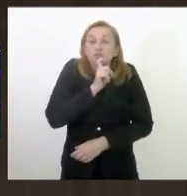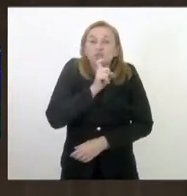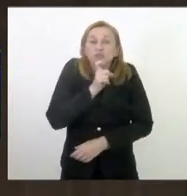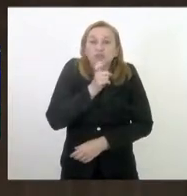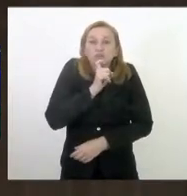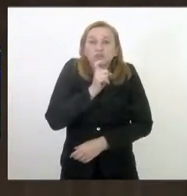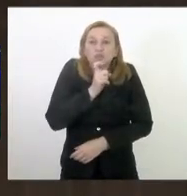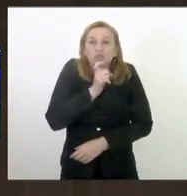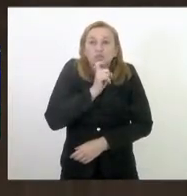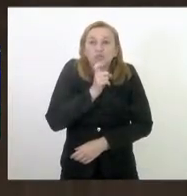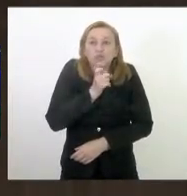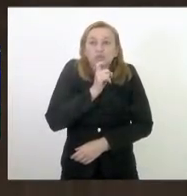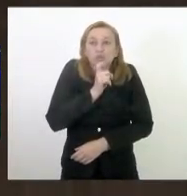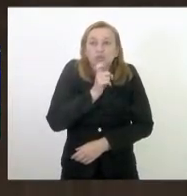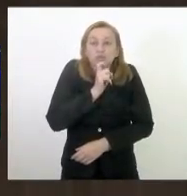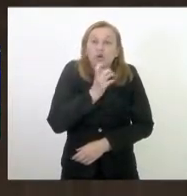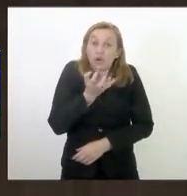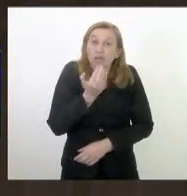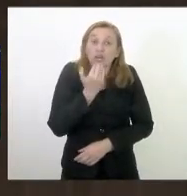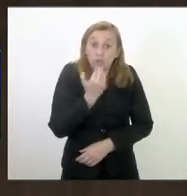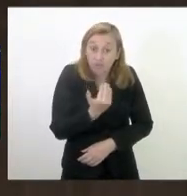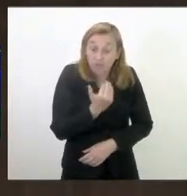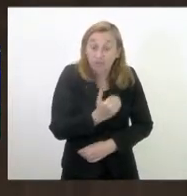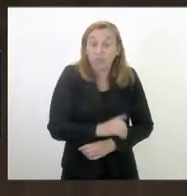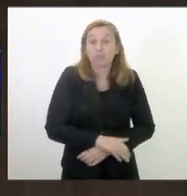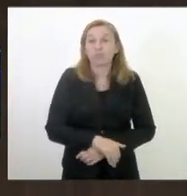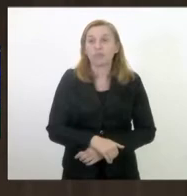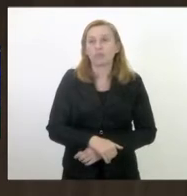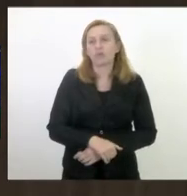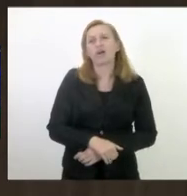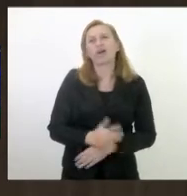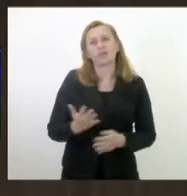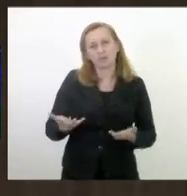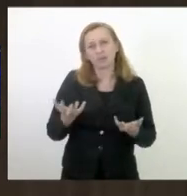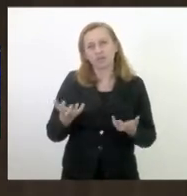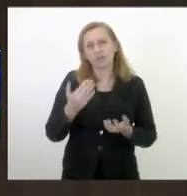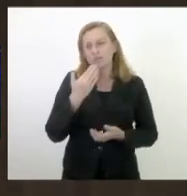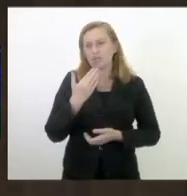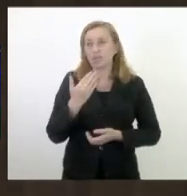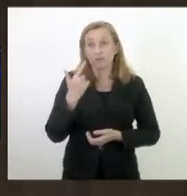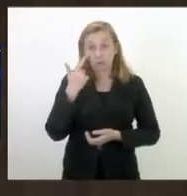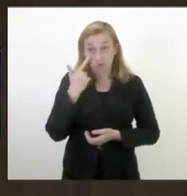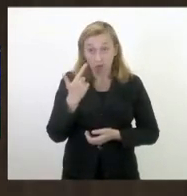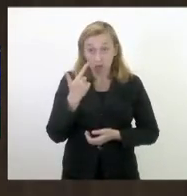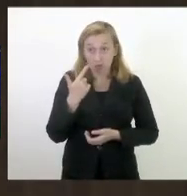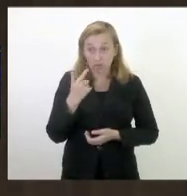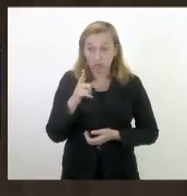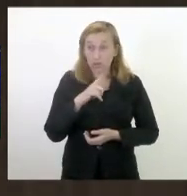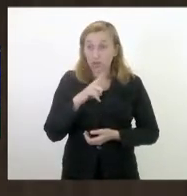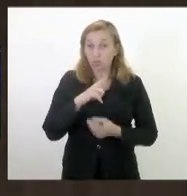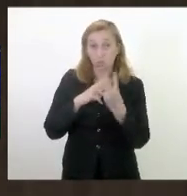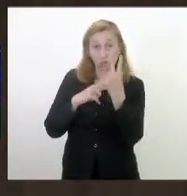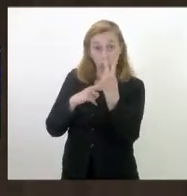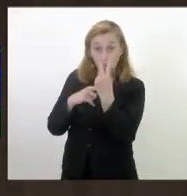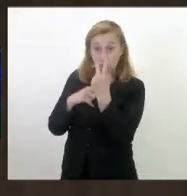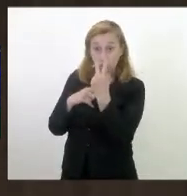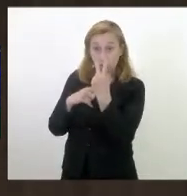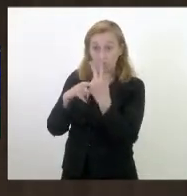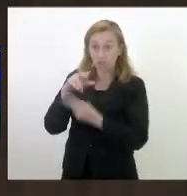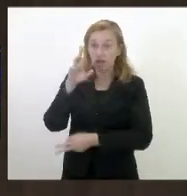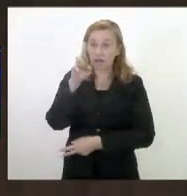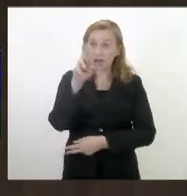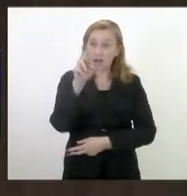sugerir, eu não sei quem é responsável pelo ar-condicionado, mas nessa batida eu reparei que nós temos duas rampas nas